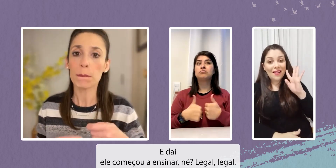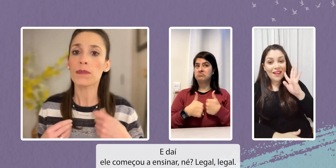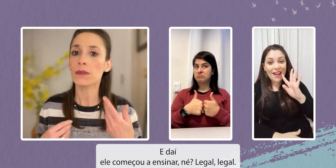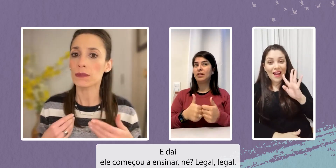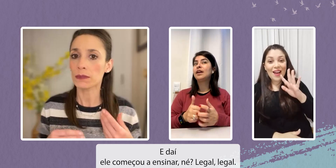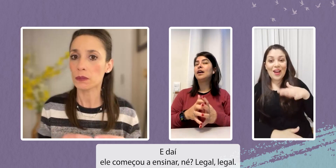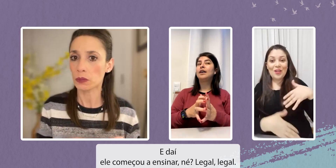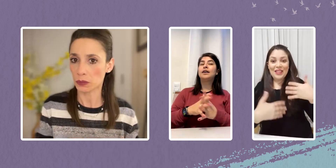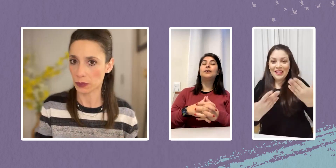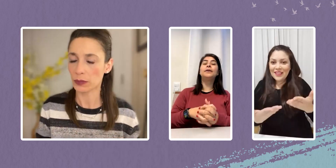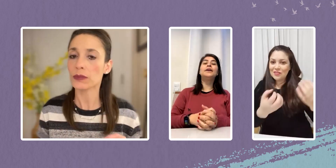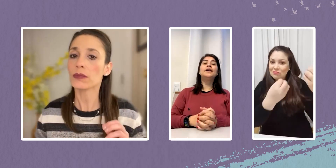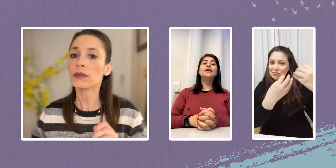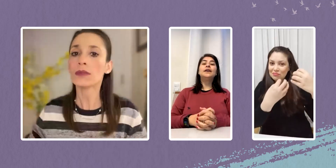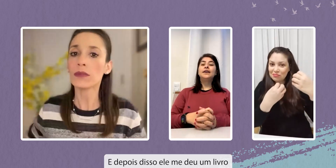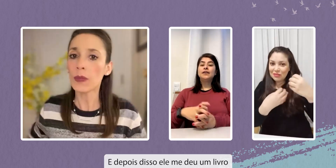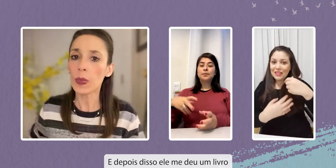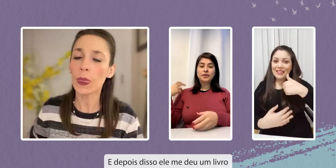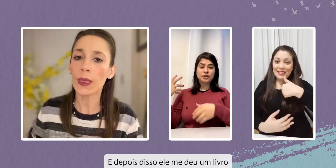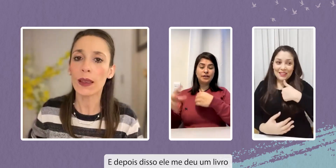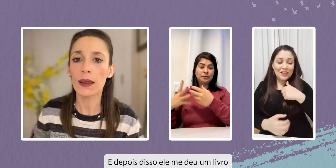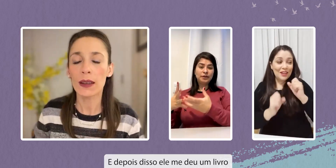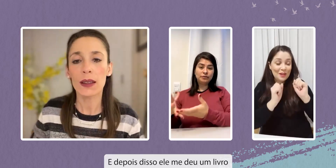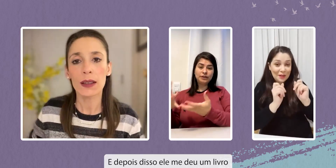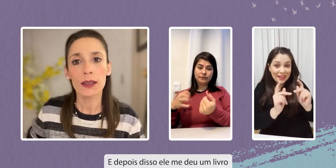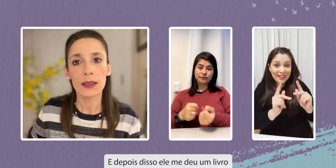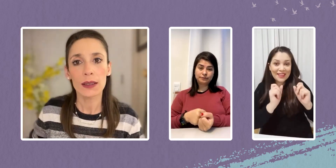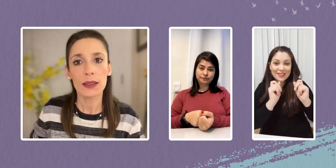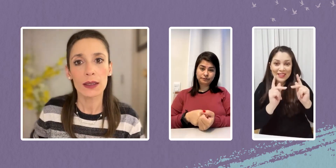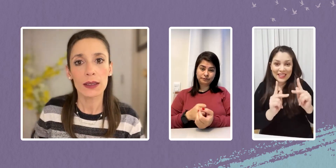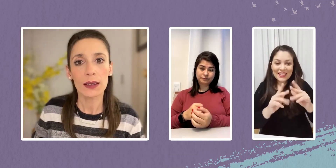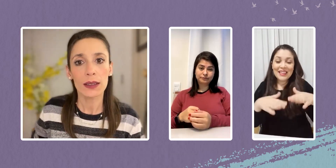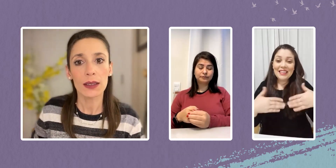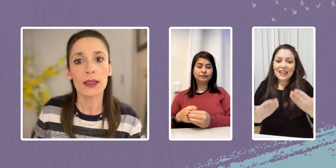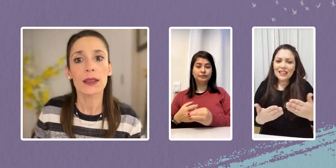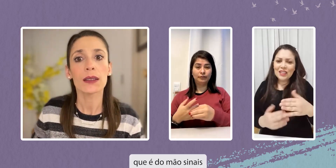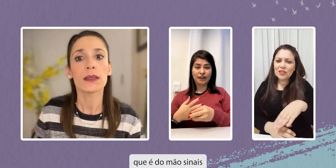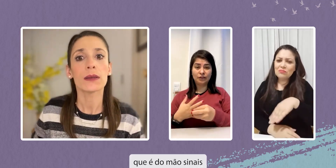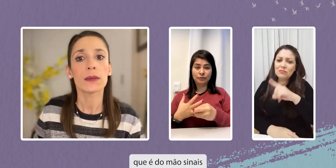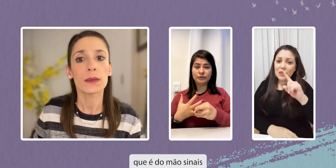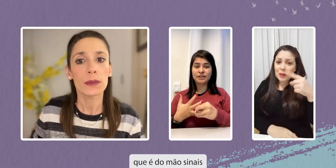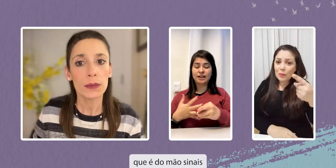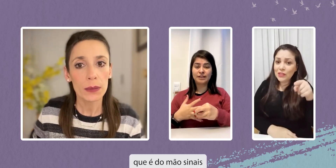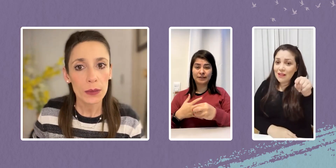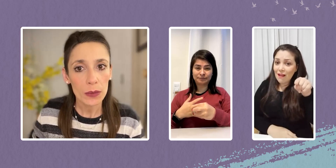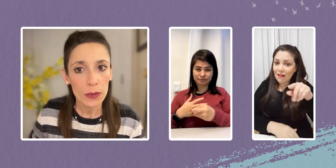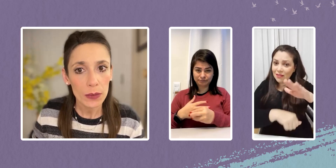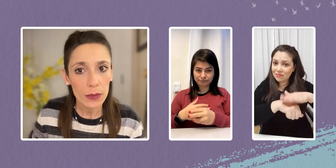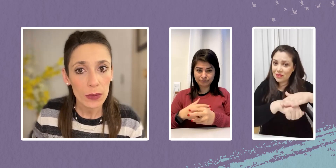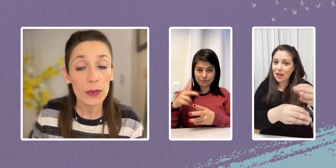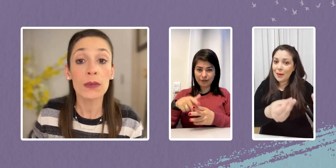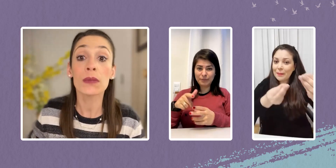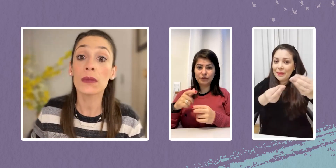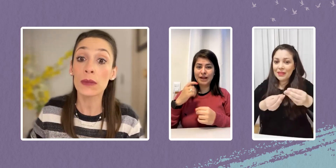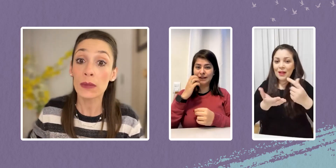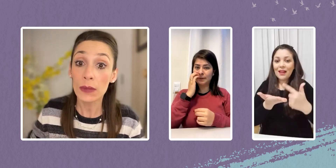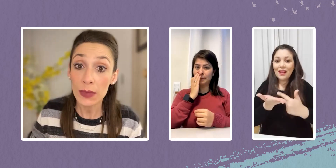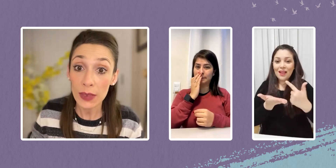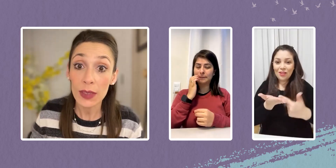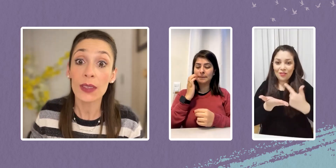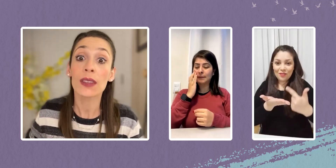Legal, legal. E depois disso ele me deu um livro, que é do Mãos Sinais.